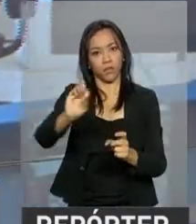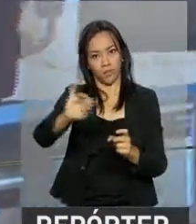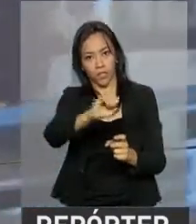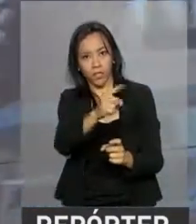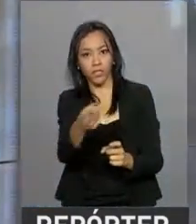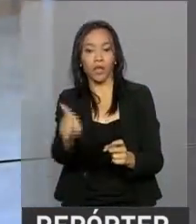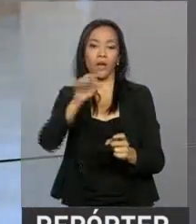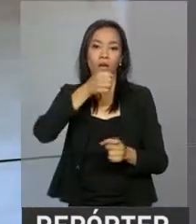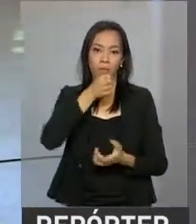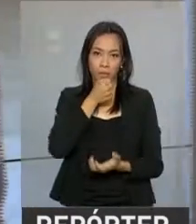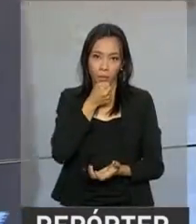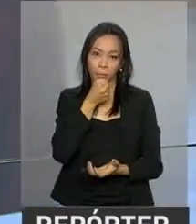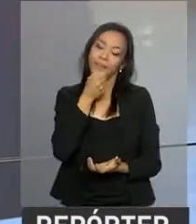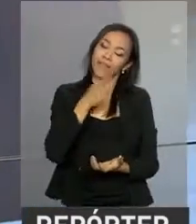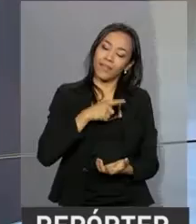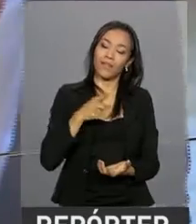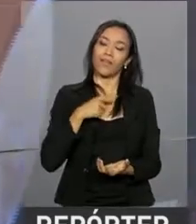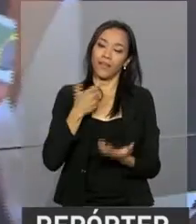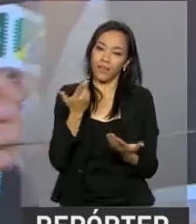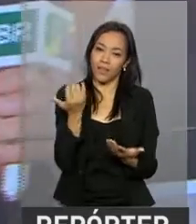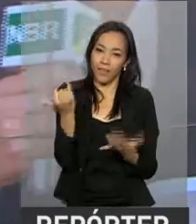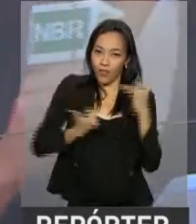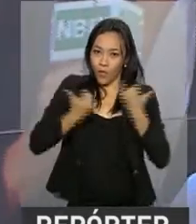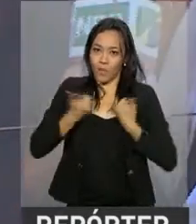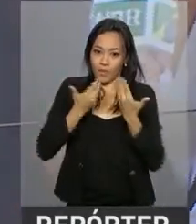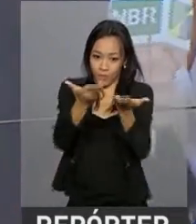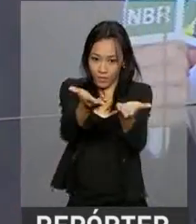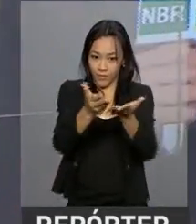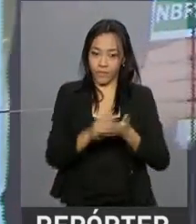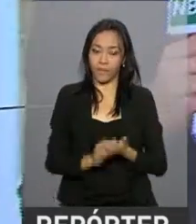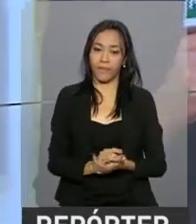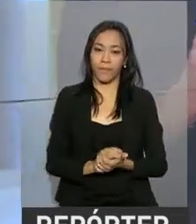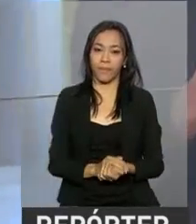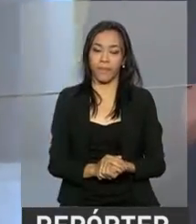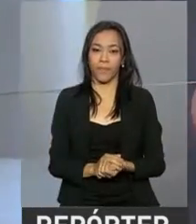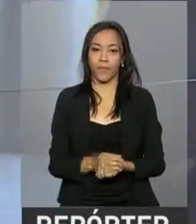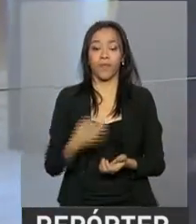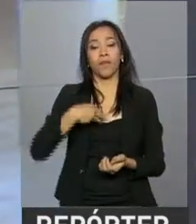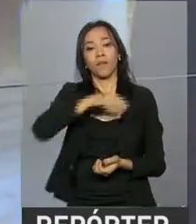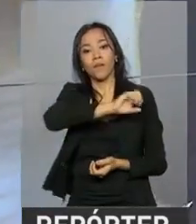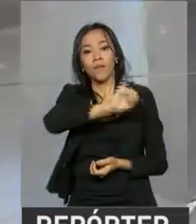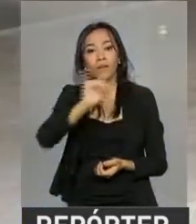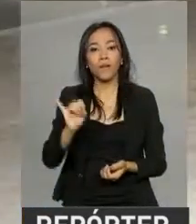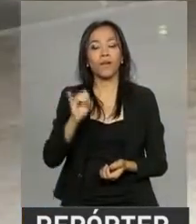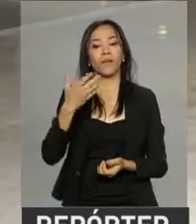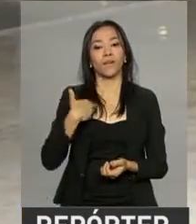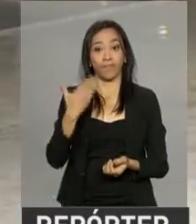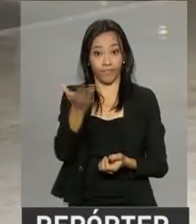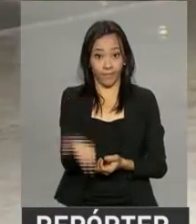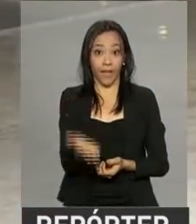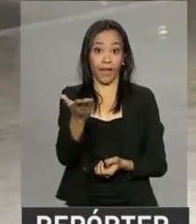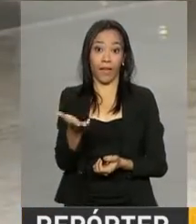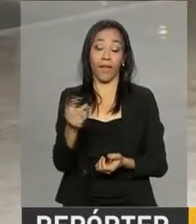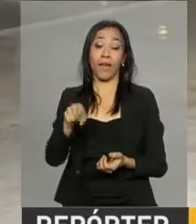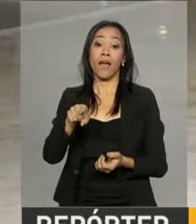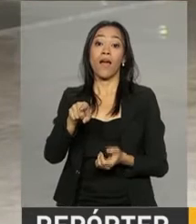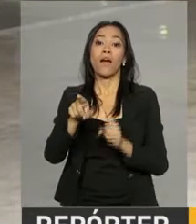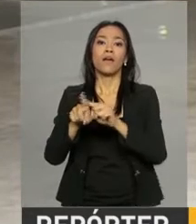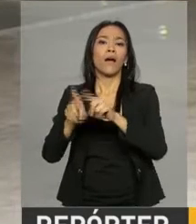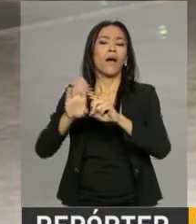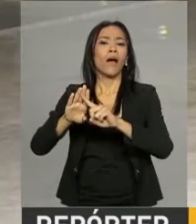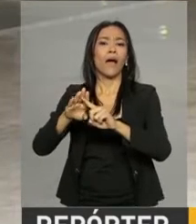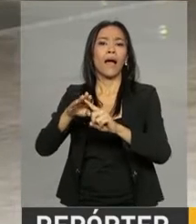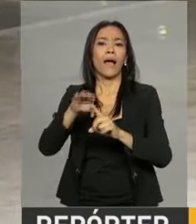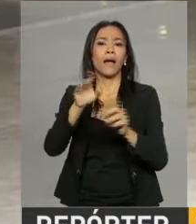repórter Paola Deorte tem para a gente ao vivo as informações. Paola. Oi, José Luiz. A Escola Nacional de Administração